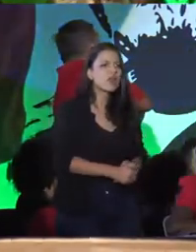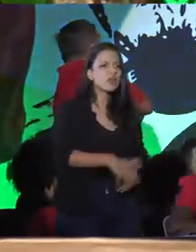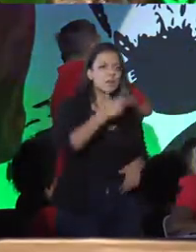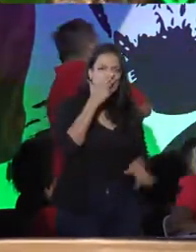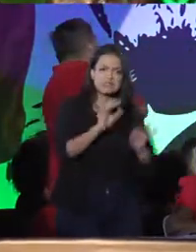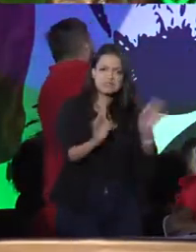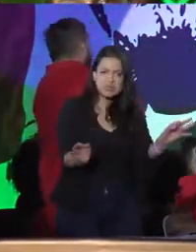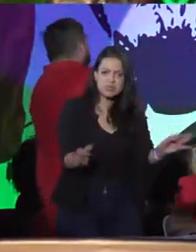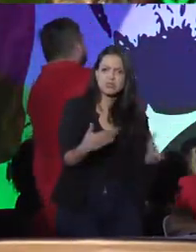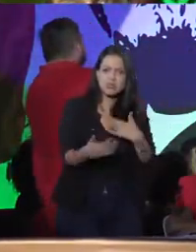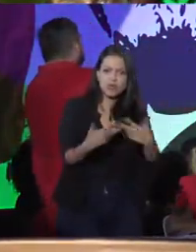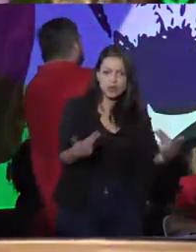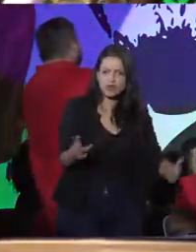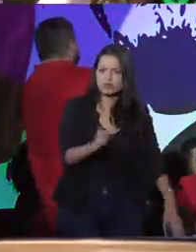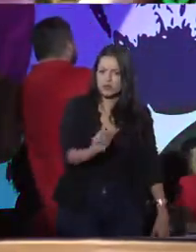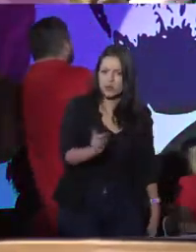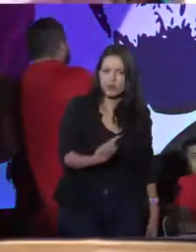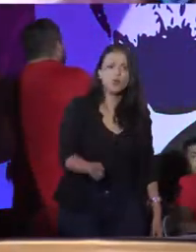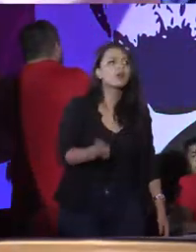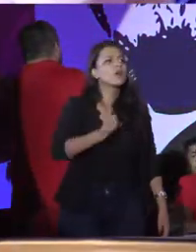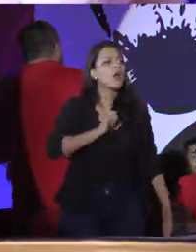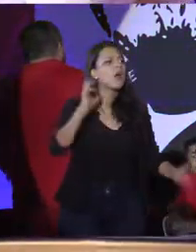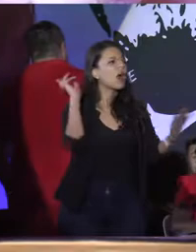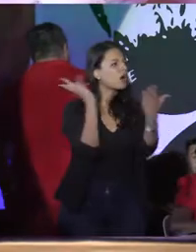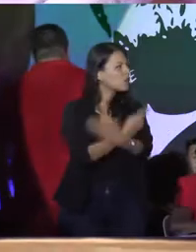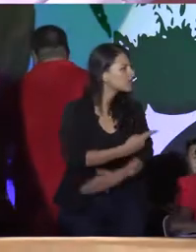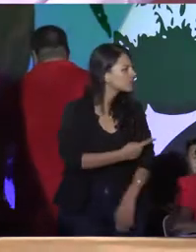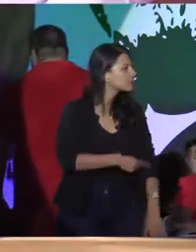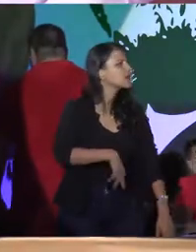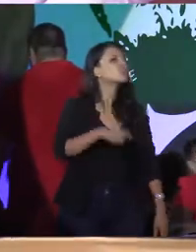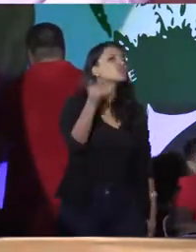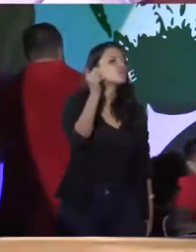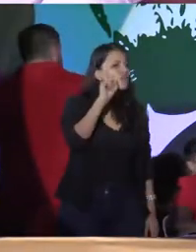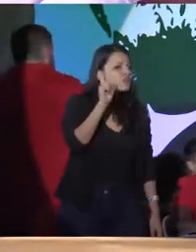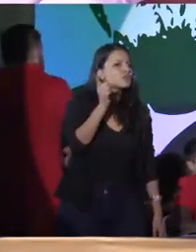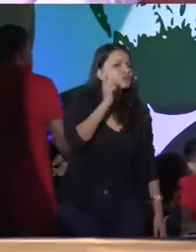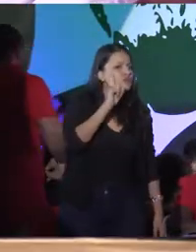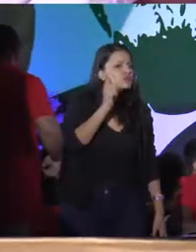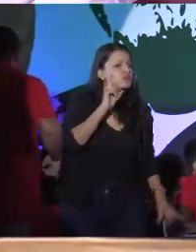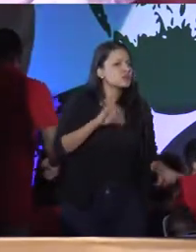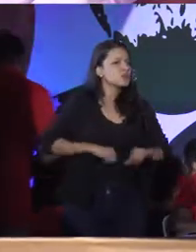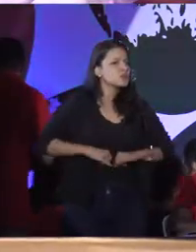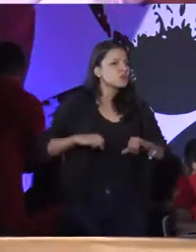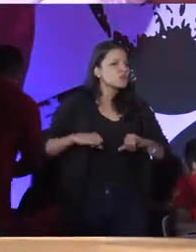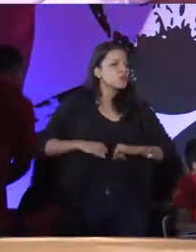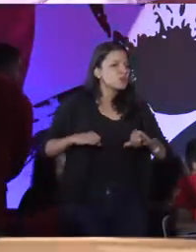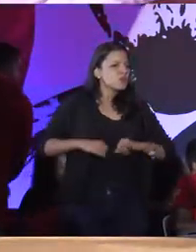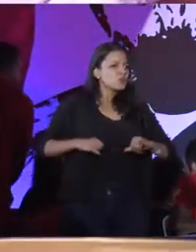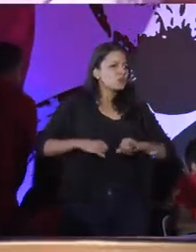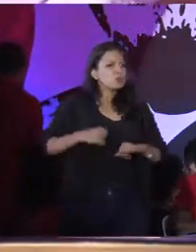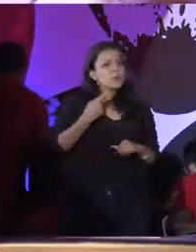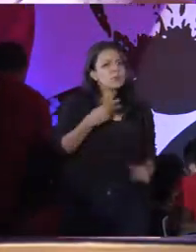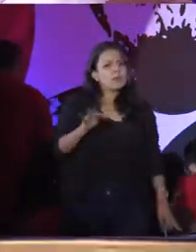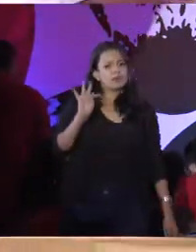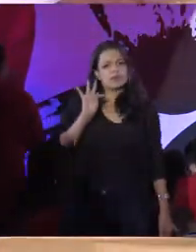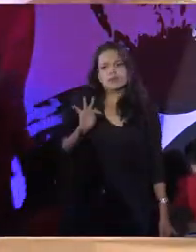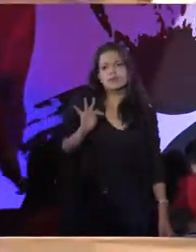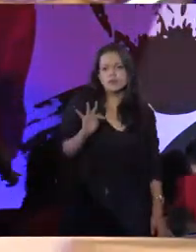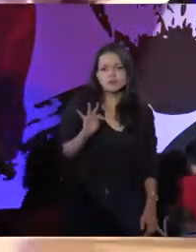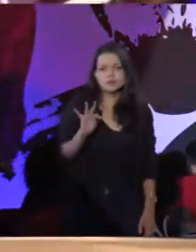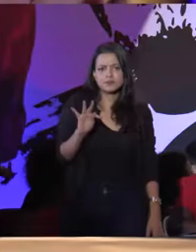coisa. Depois de um massacre diário contra o Partido dos